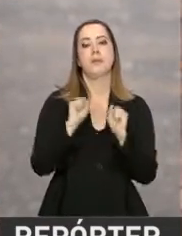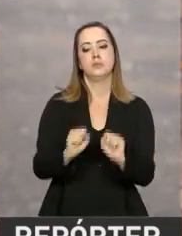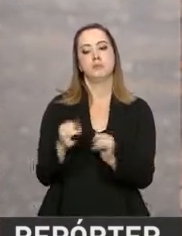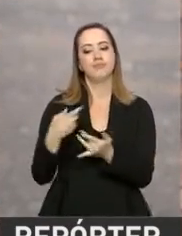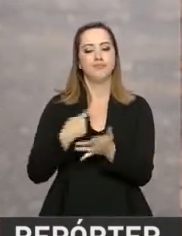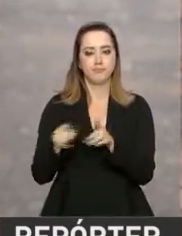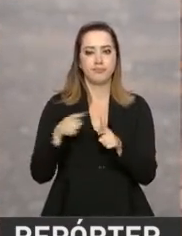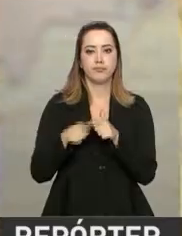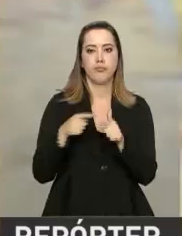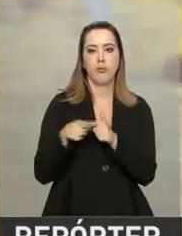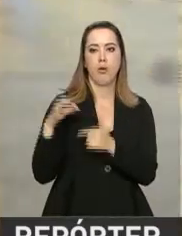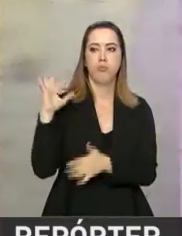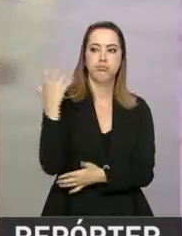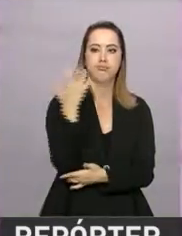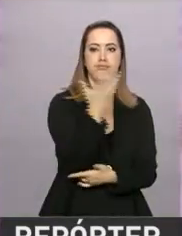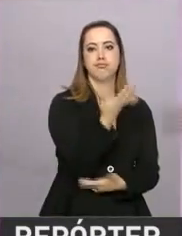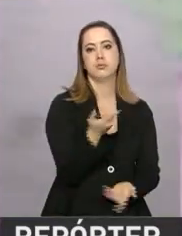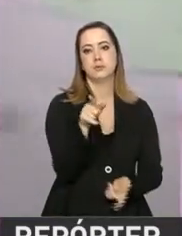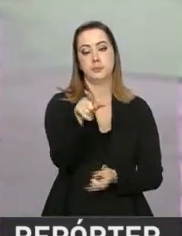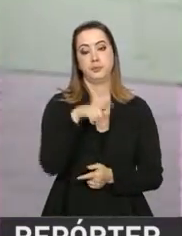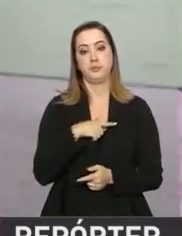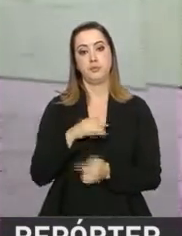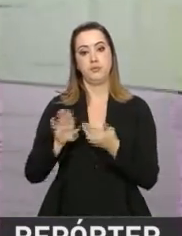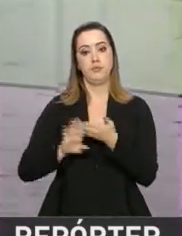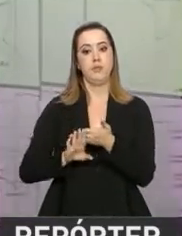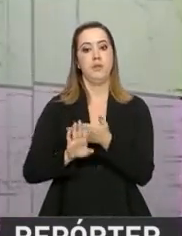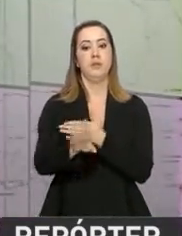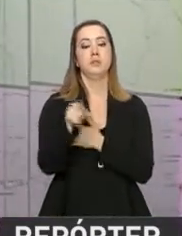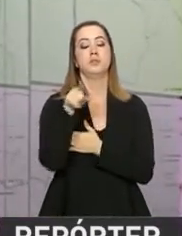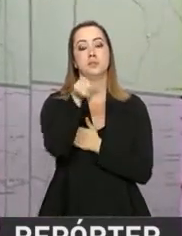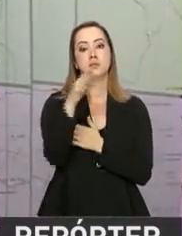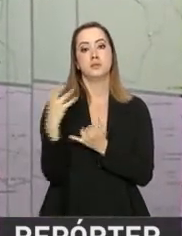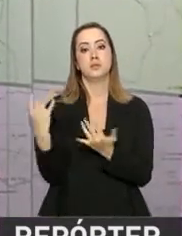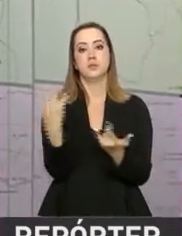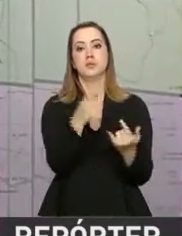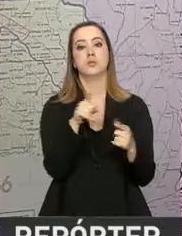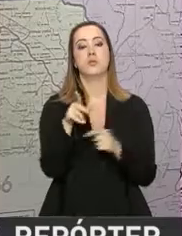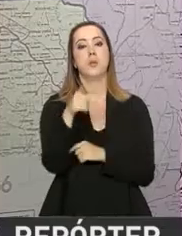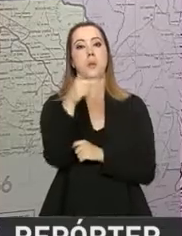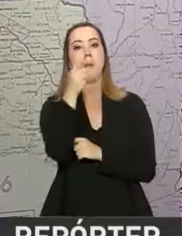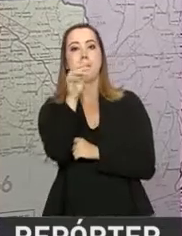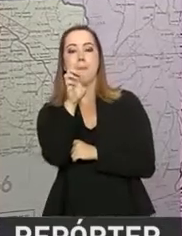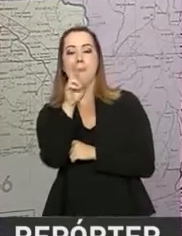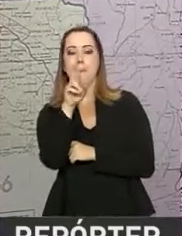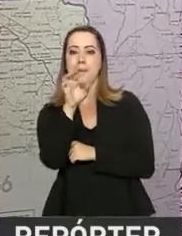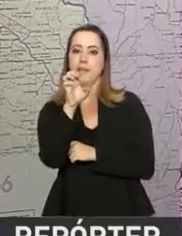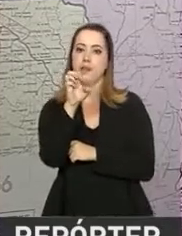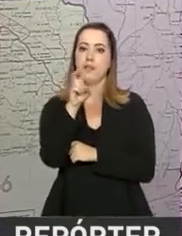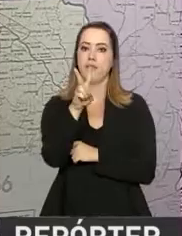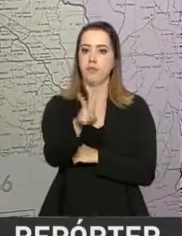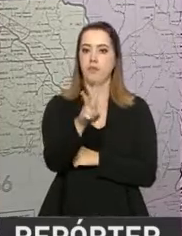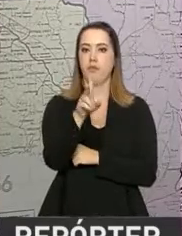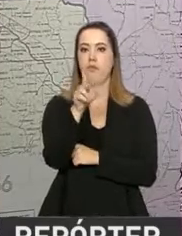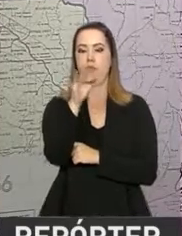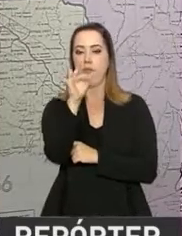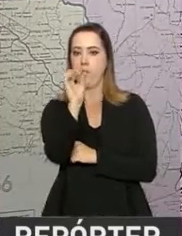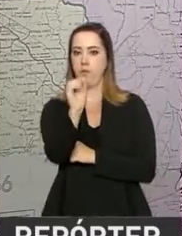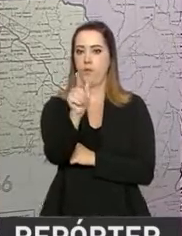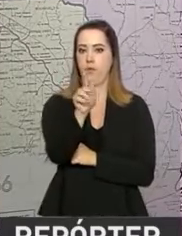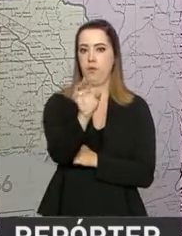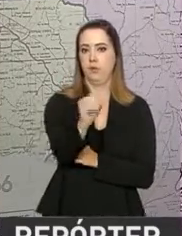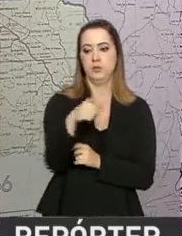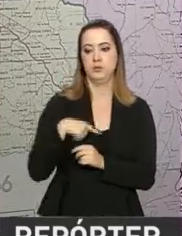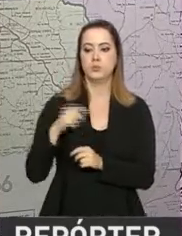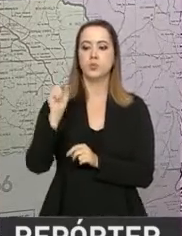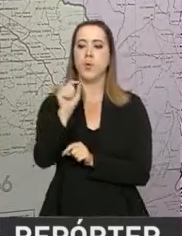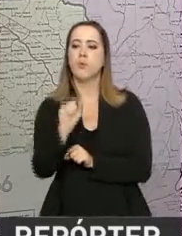e destruir o meio ambiente. E para ajudar a prevenir e combater esses incêndios, o PrevFogo, instituição ligada ao IBAMA, atua em diversas áreas do